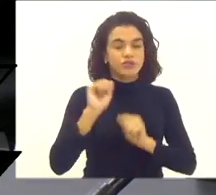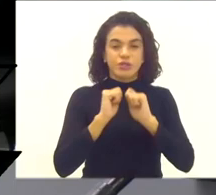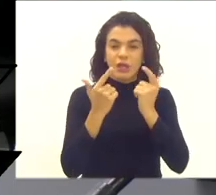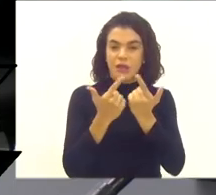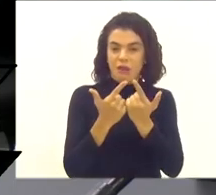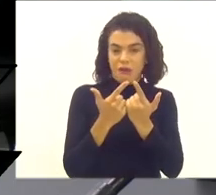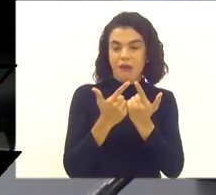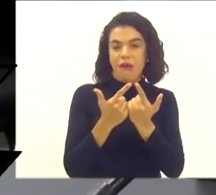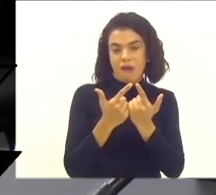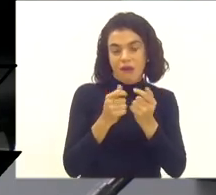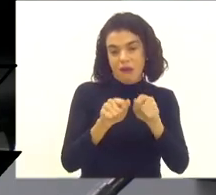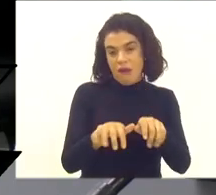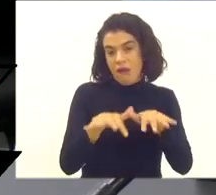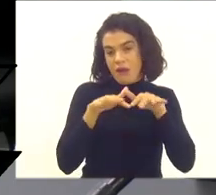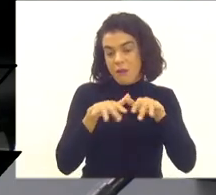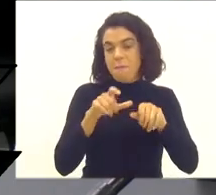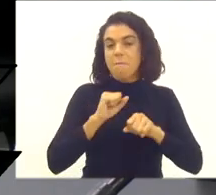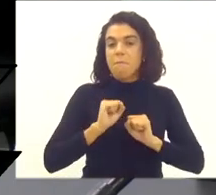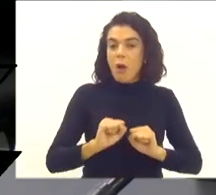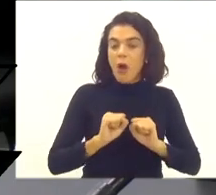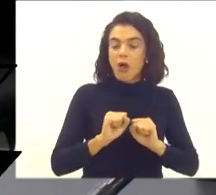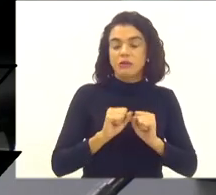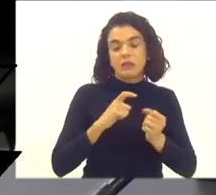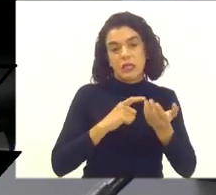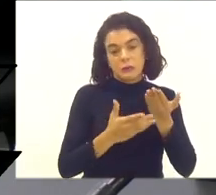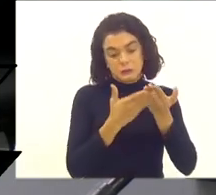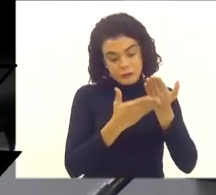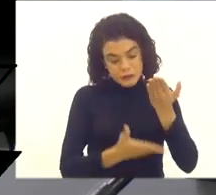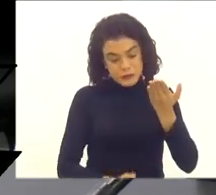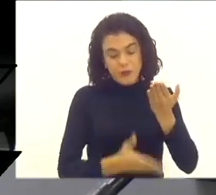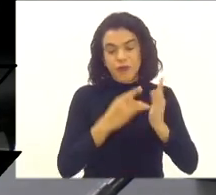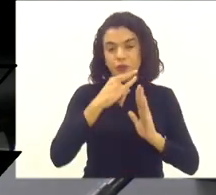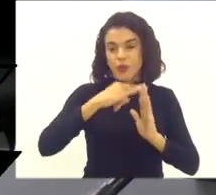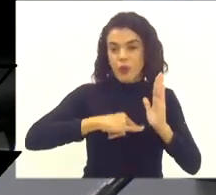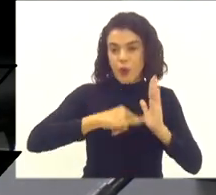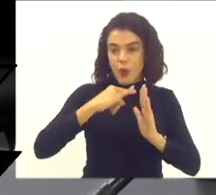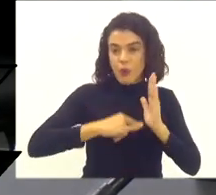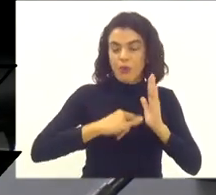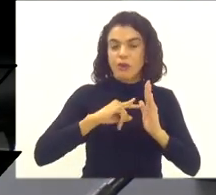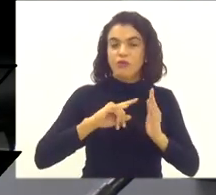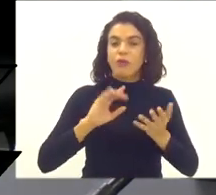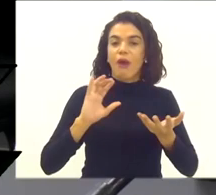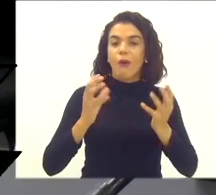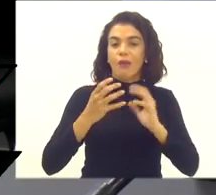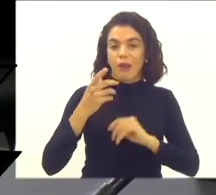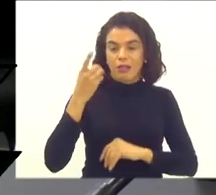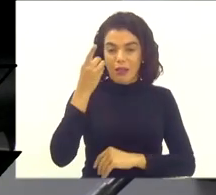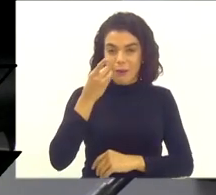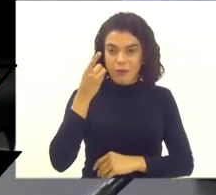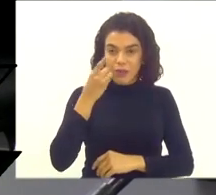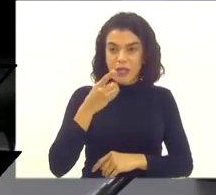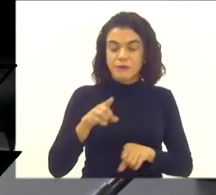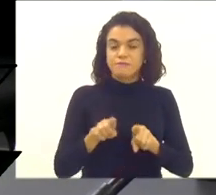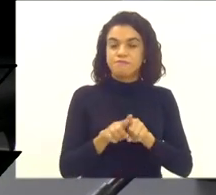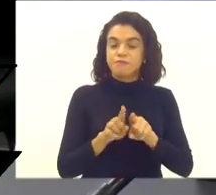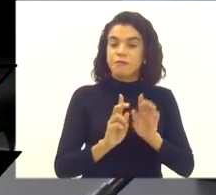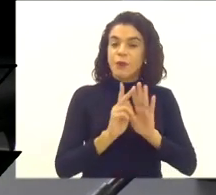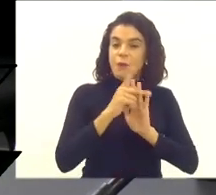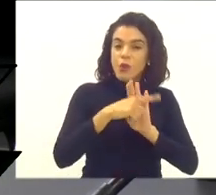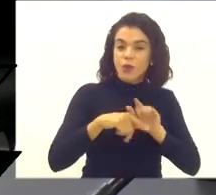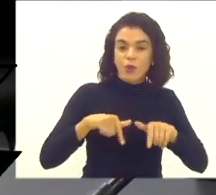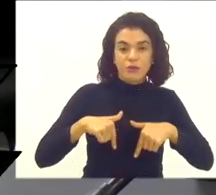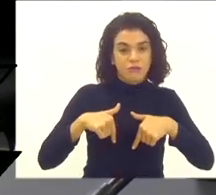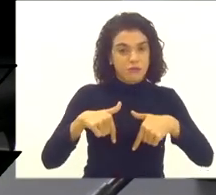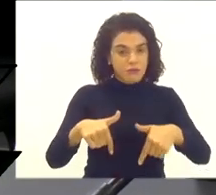aí diretrizes de documentação desses casos que acontecem com as suas deputadas né Protocolos de atuação